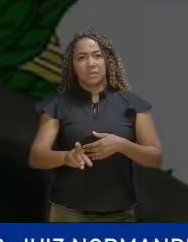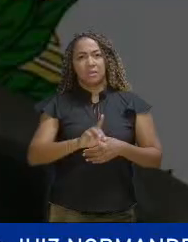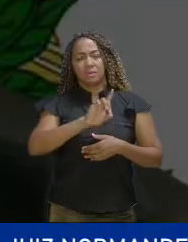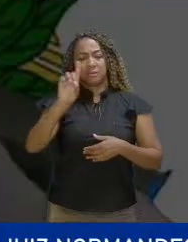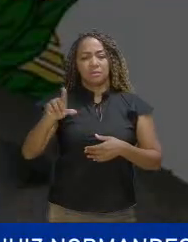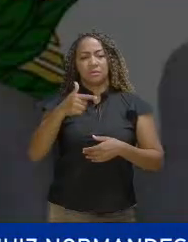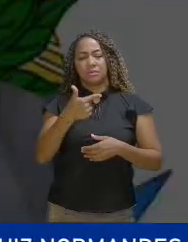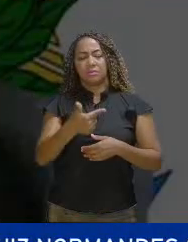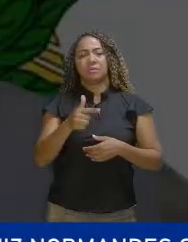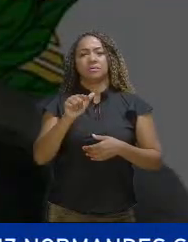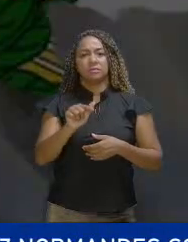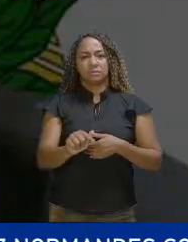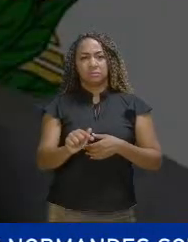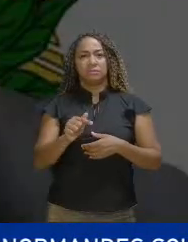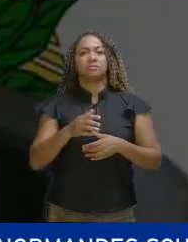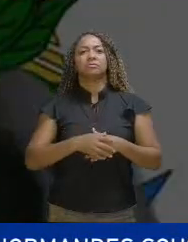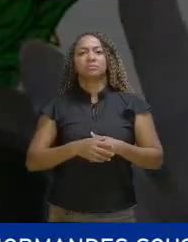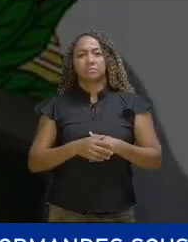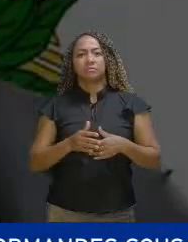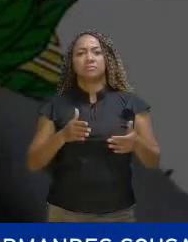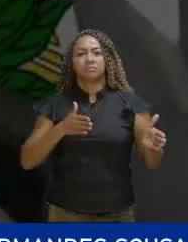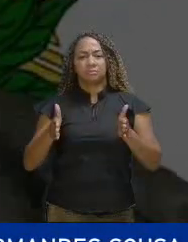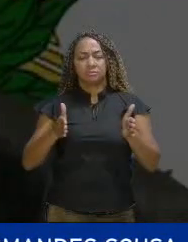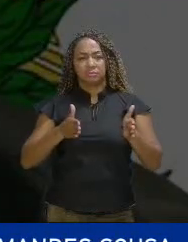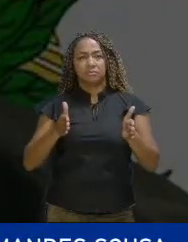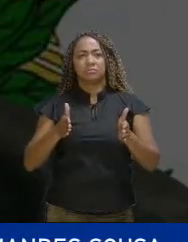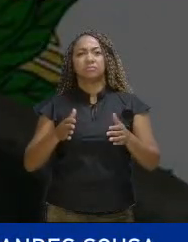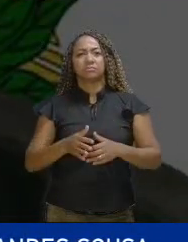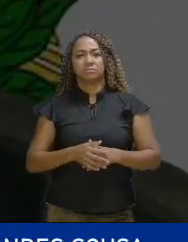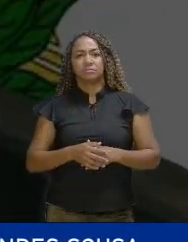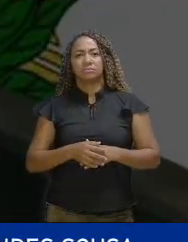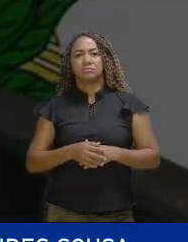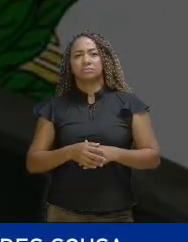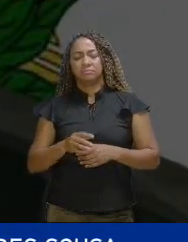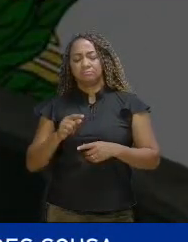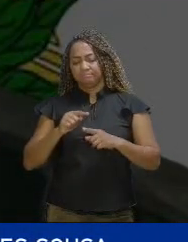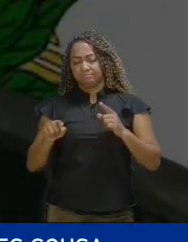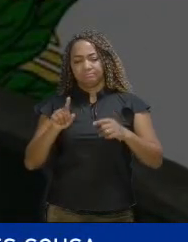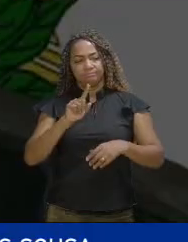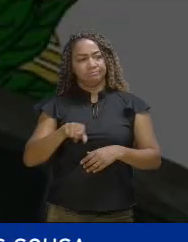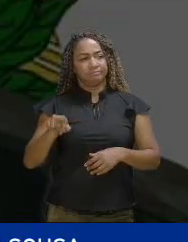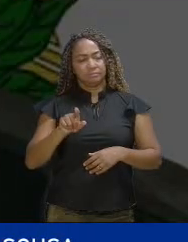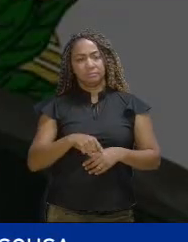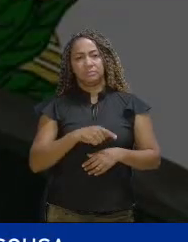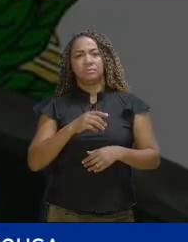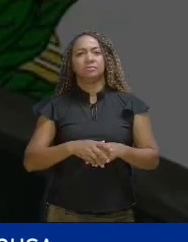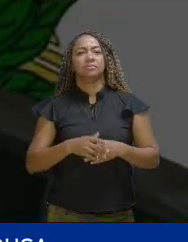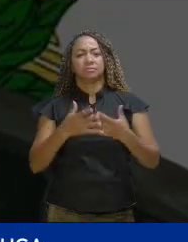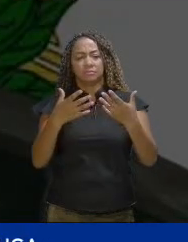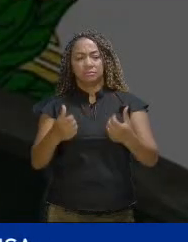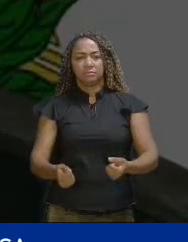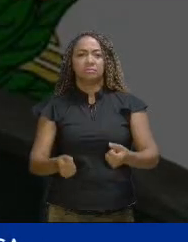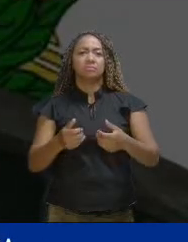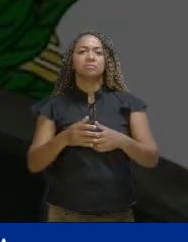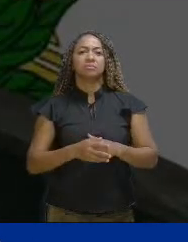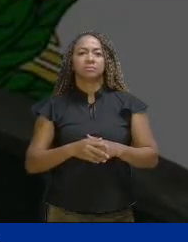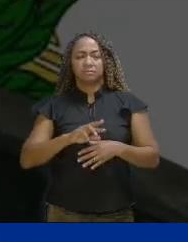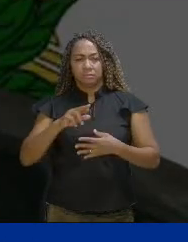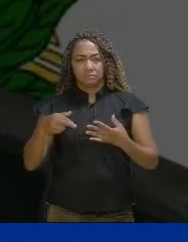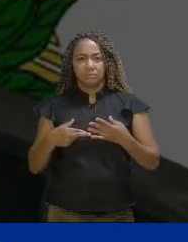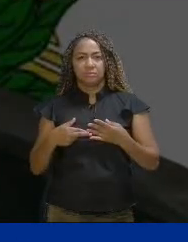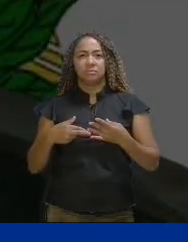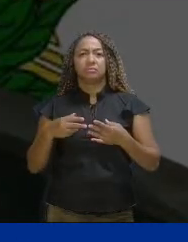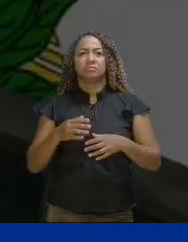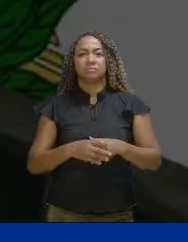dia 27. Então, há tempestividade. Então, eu estou negando a preliminar e aceitando o recurso,